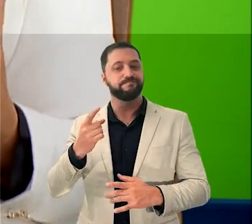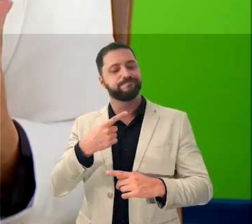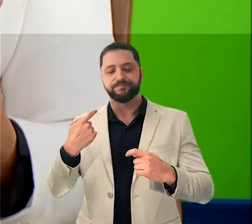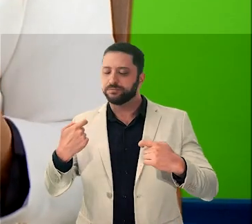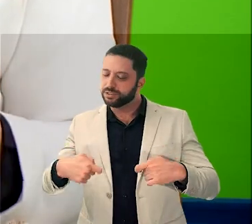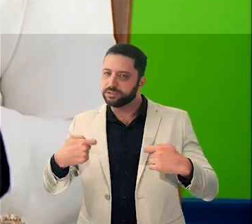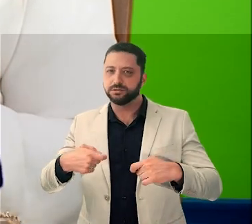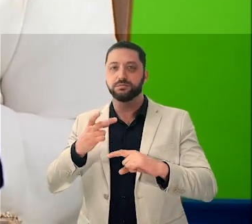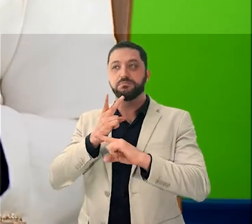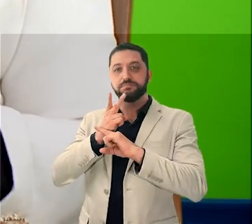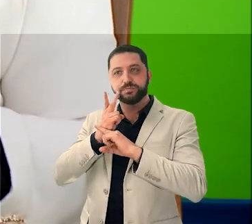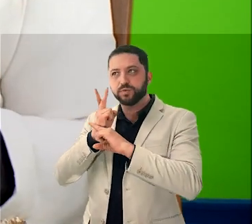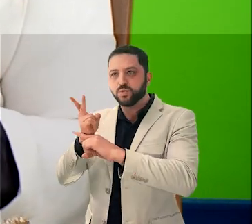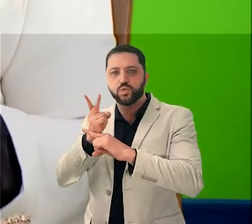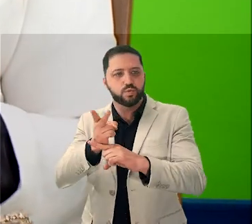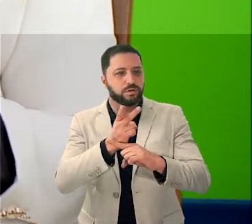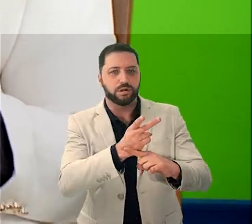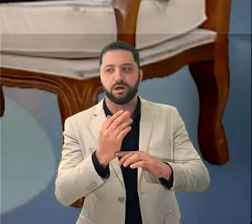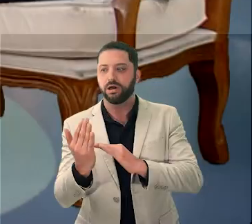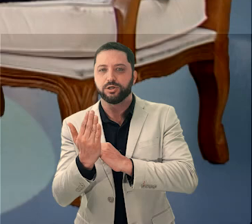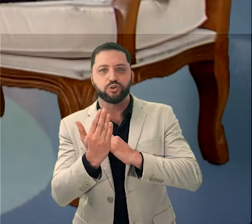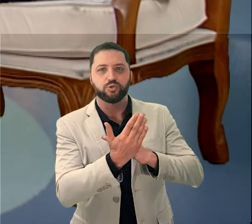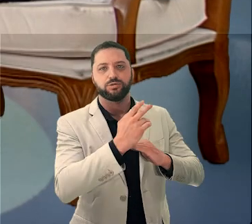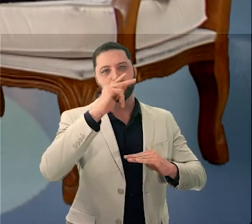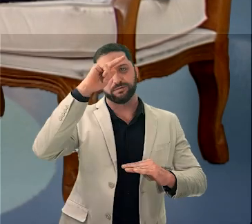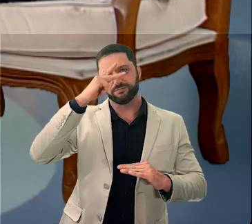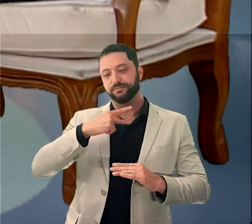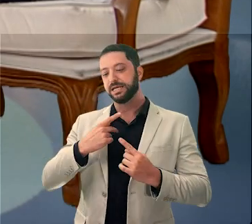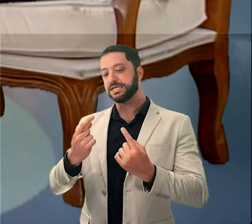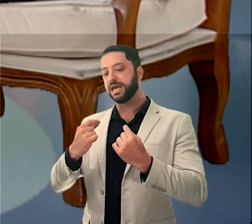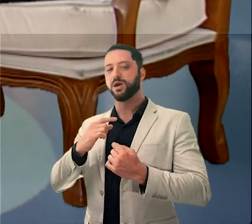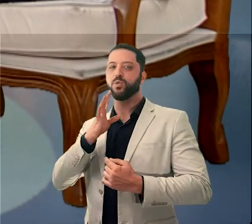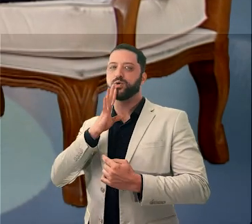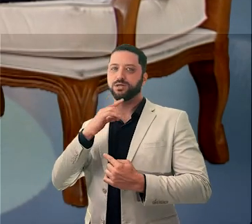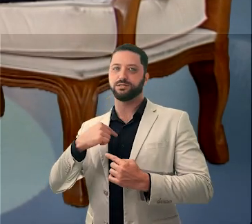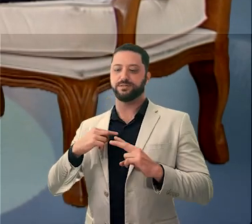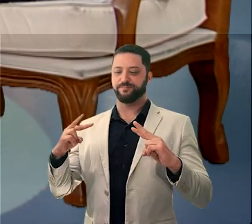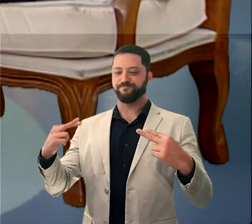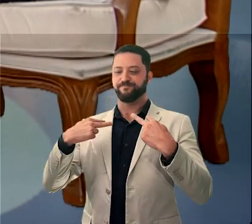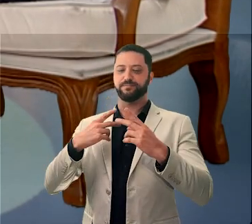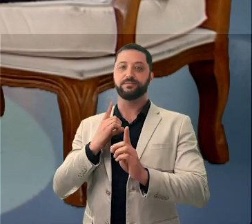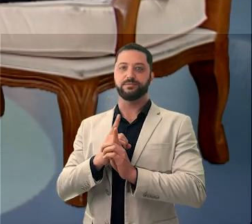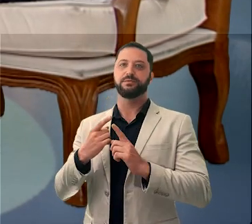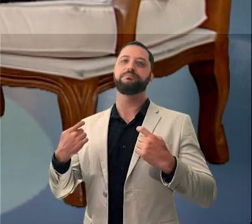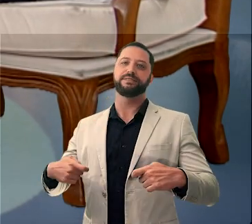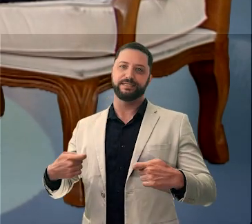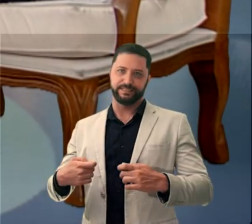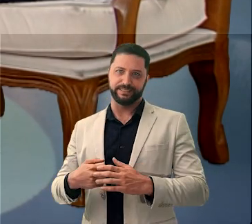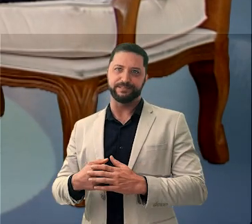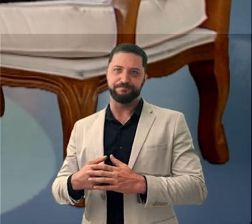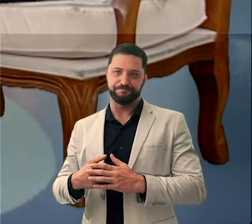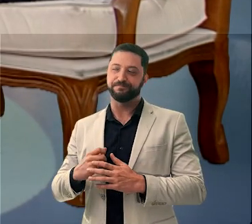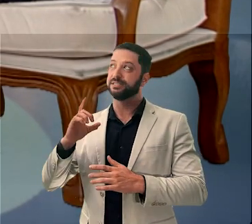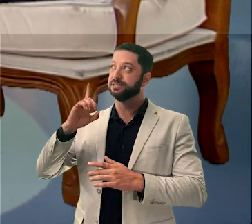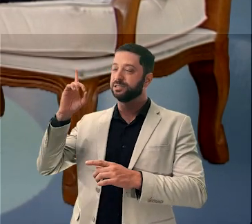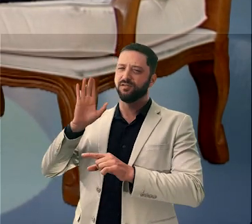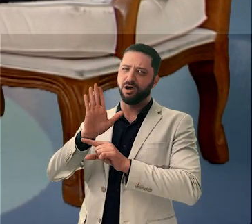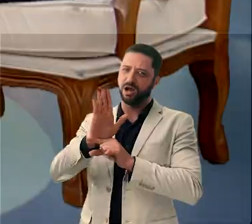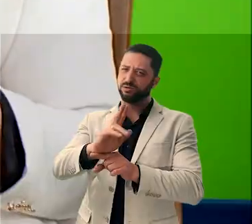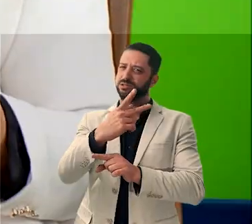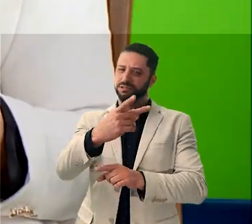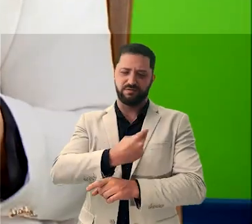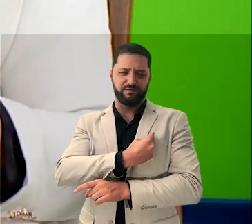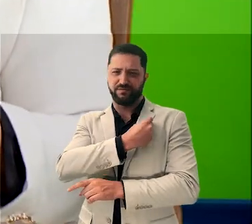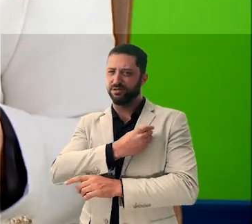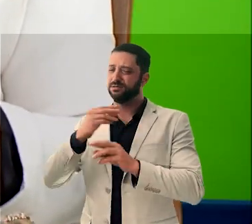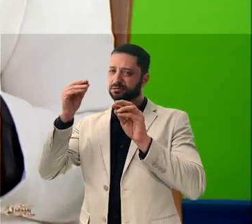gente precisa buscar ajudas para a gente se conhecer. Na verdade, é se descobrir, né? Então, Deus vai fazer